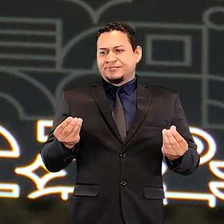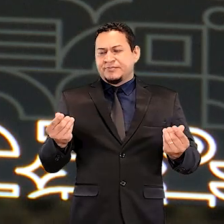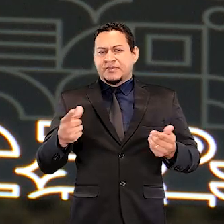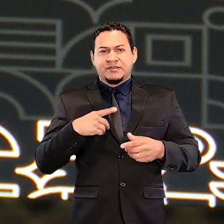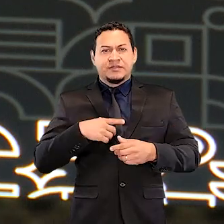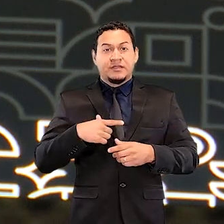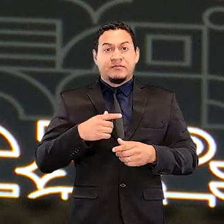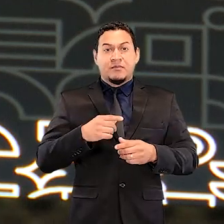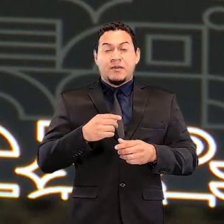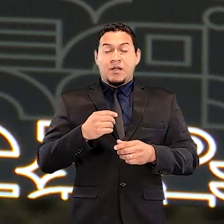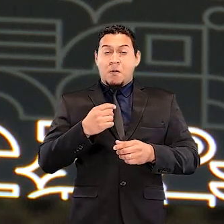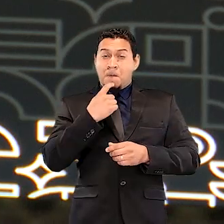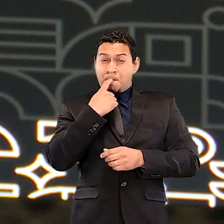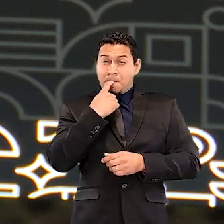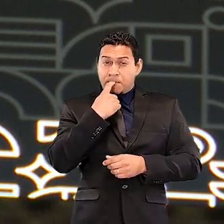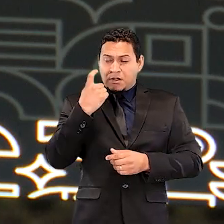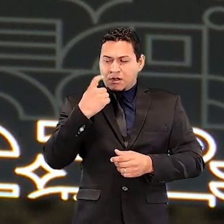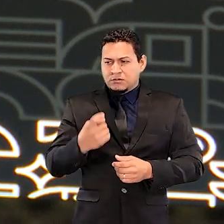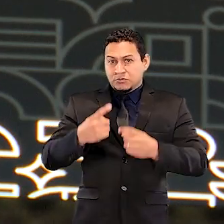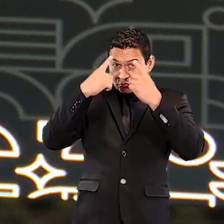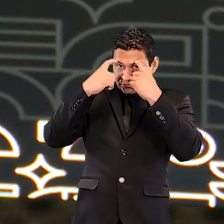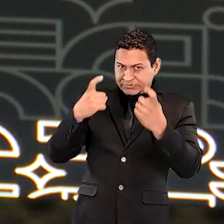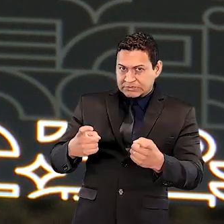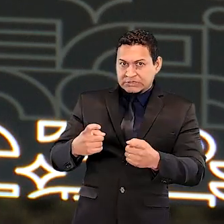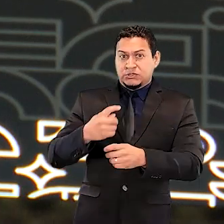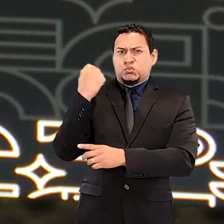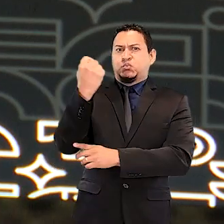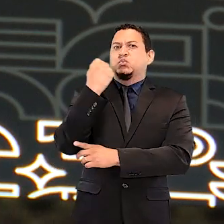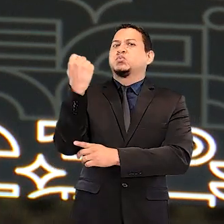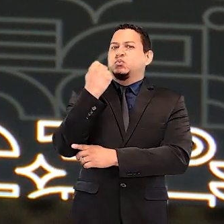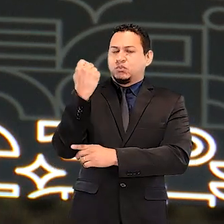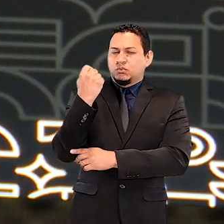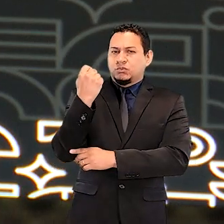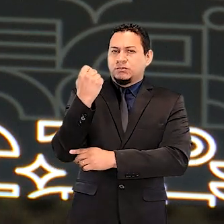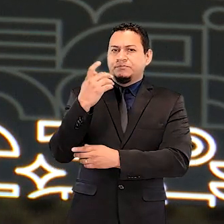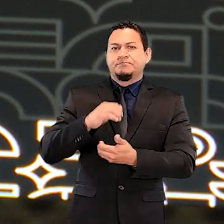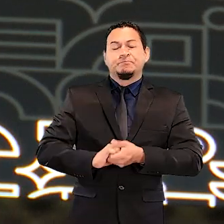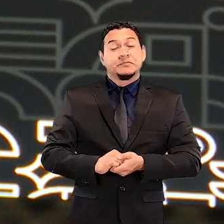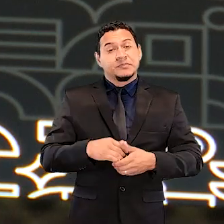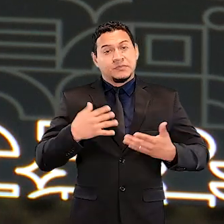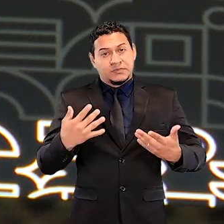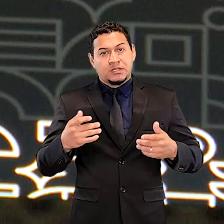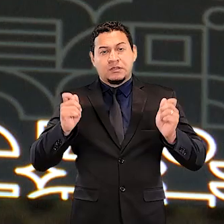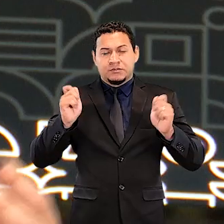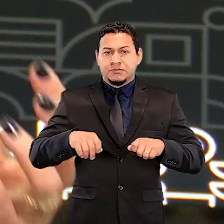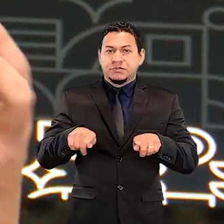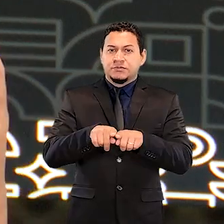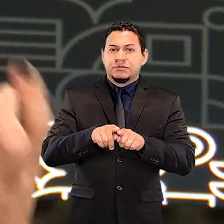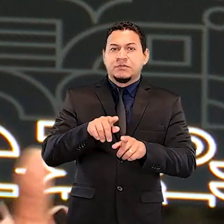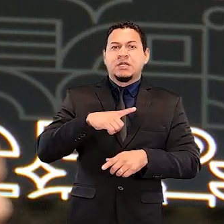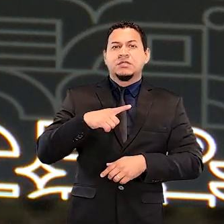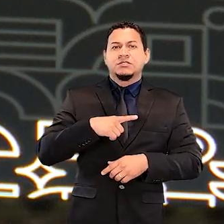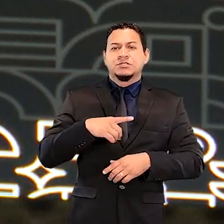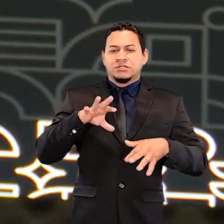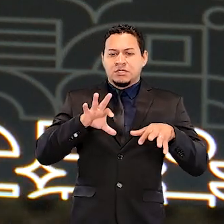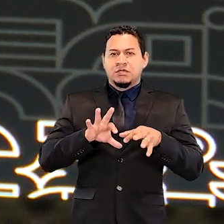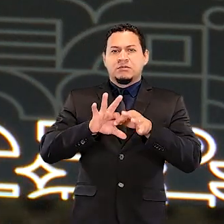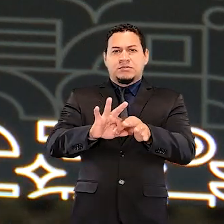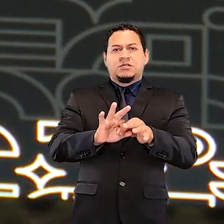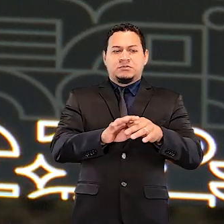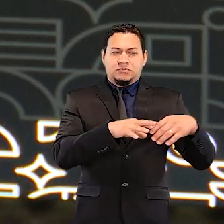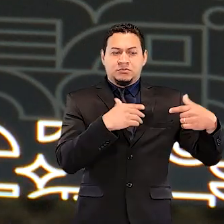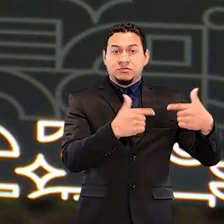uma violência mais gravosa ou mais explícita. Então, eles têm a possibilidade de aliar o